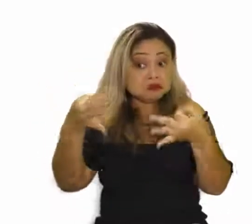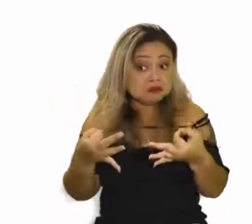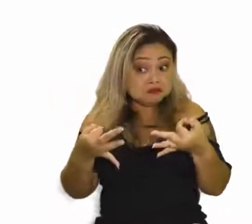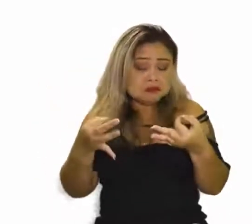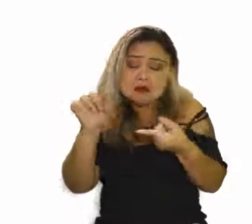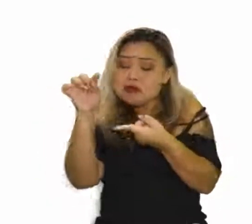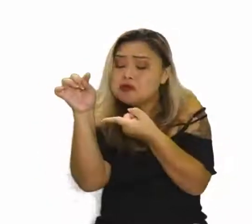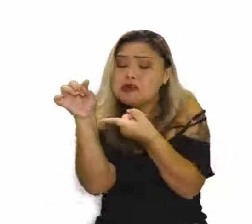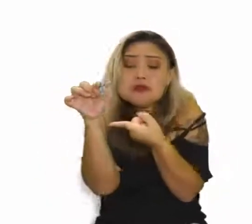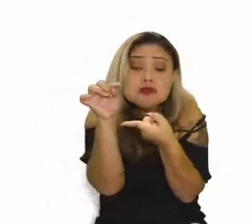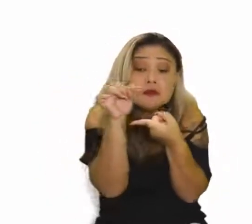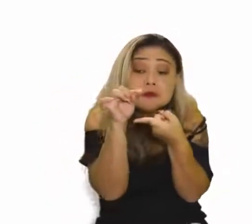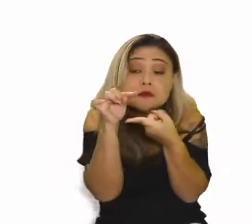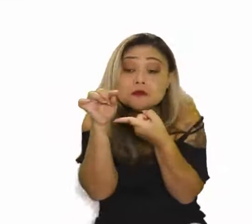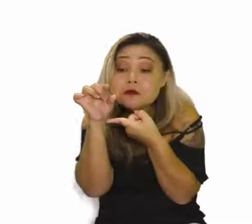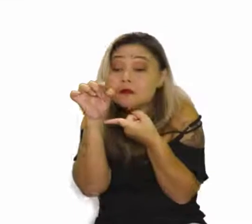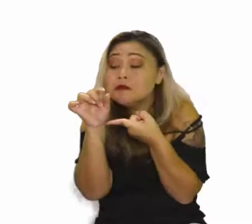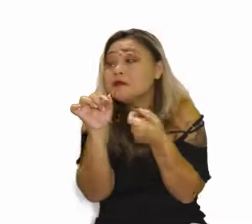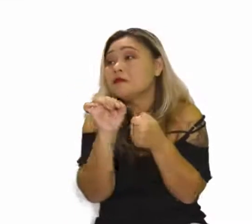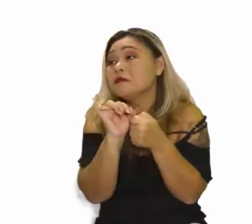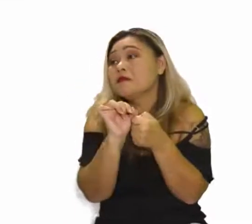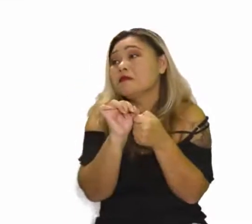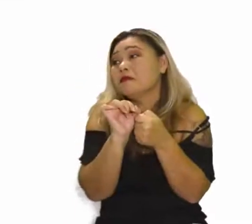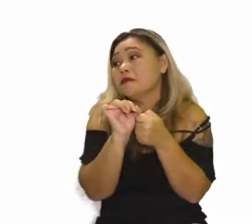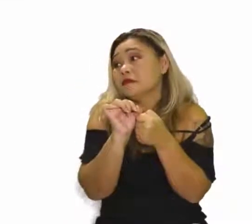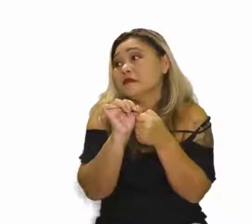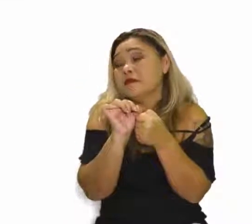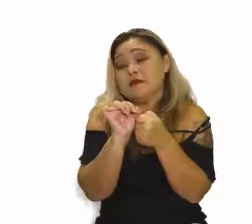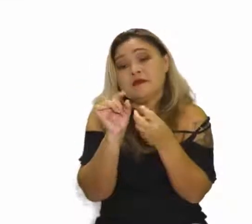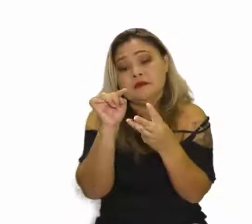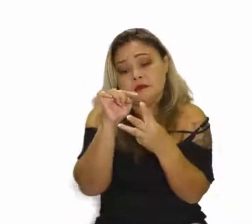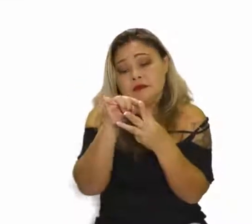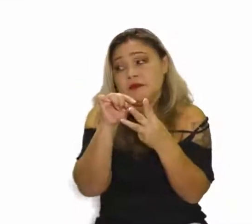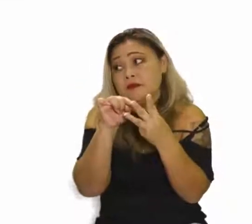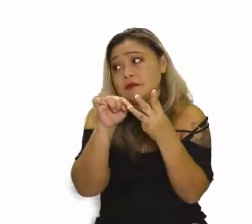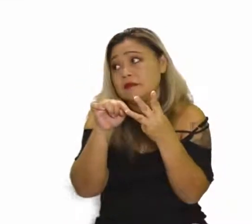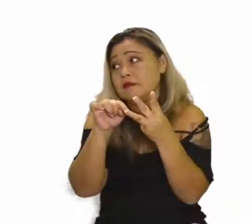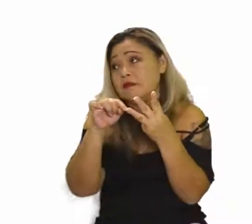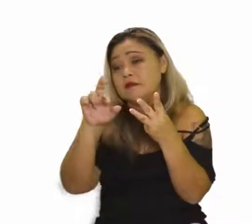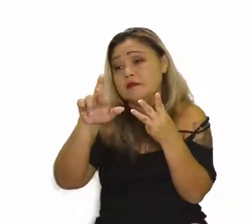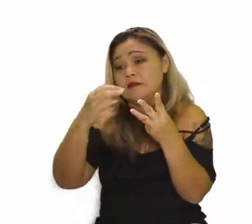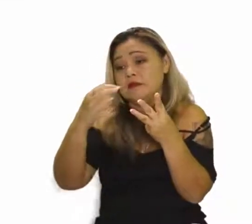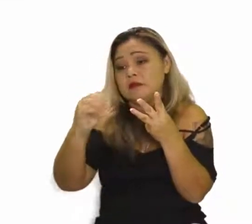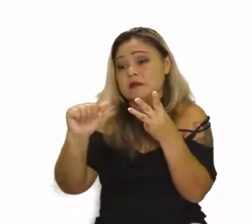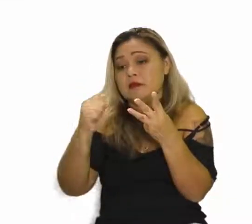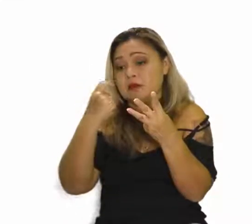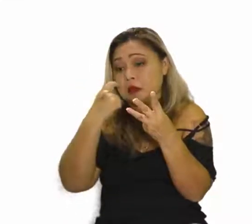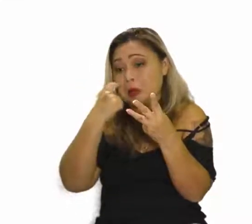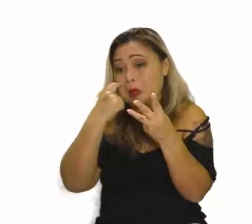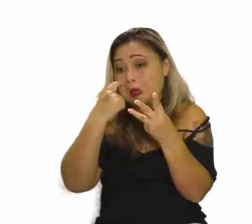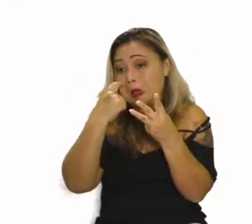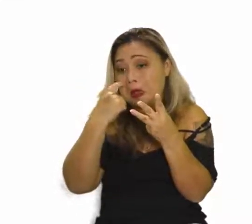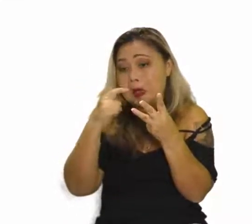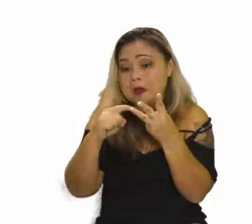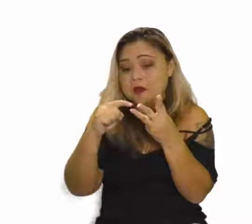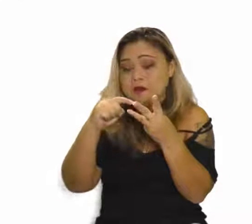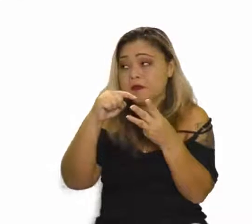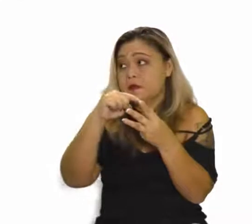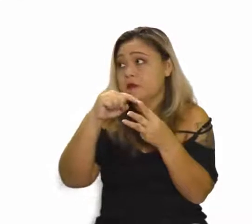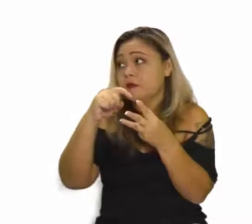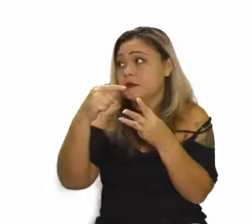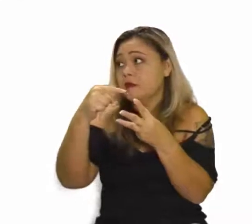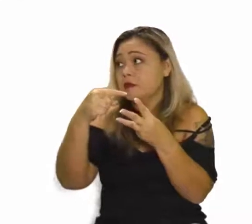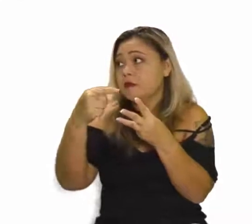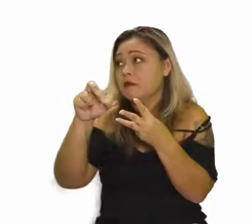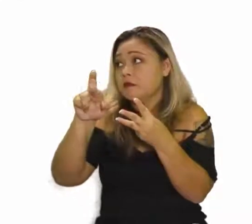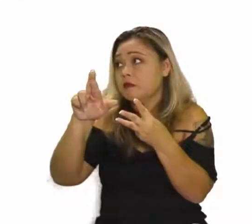são pequenininhas. Não acho tanto, tem 3 raças, eu não vou lembrar agora, mas tem 3 raças aqui,